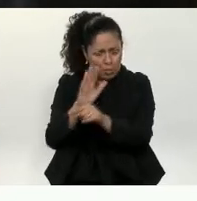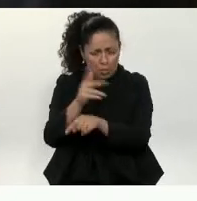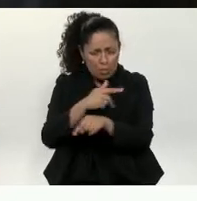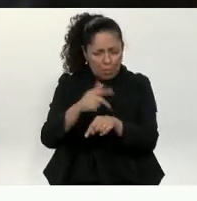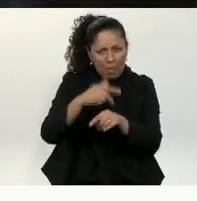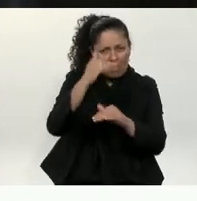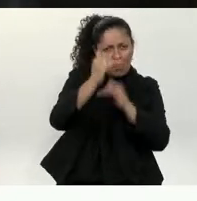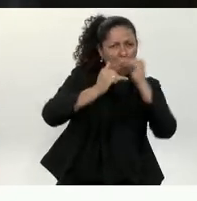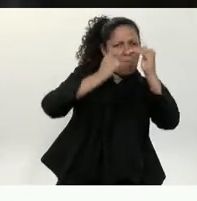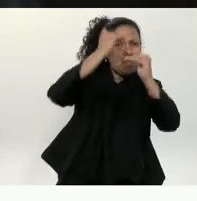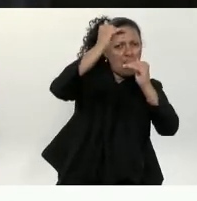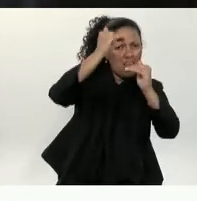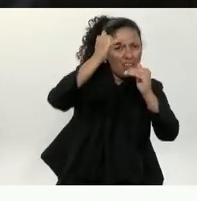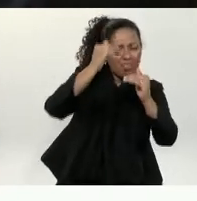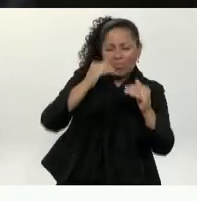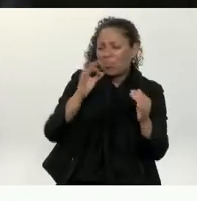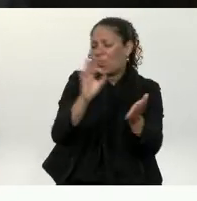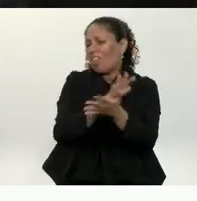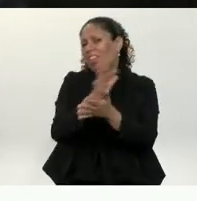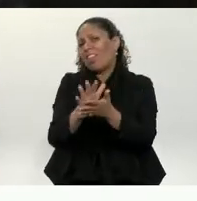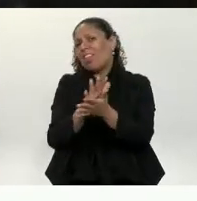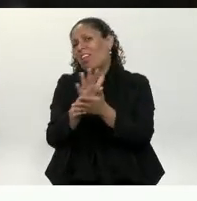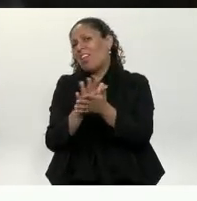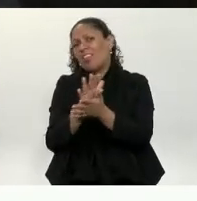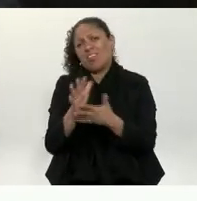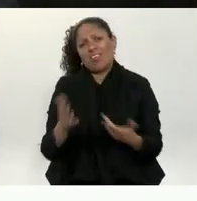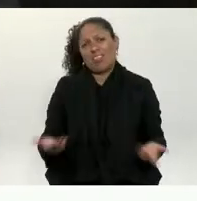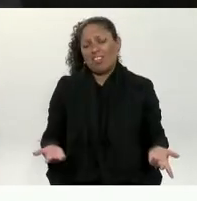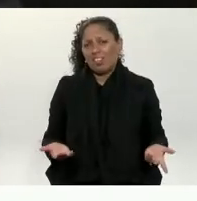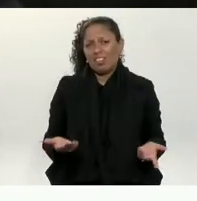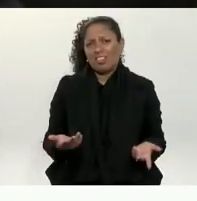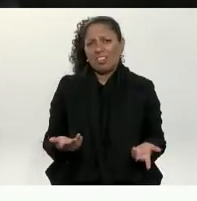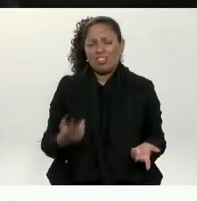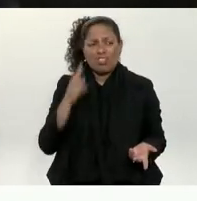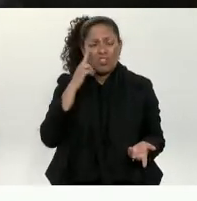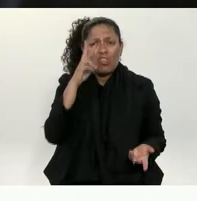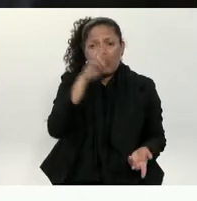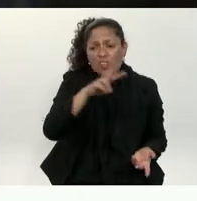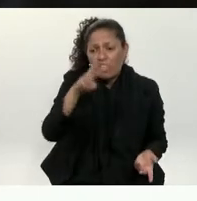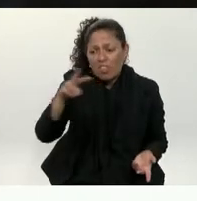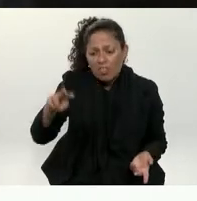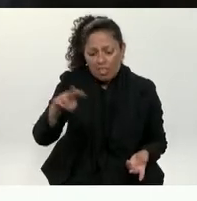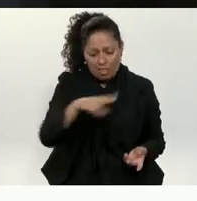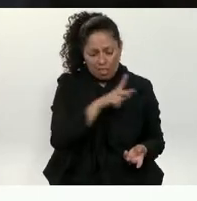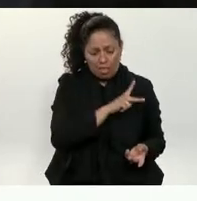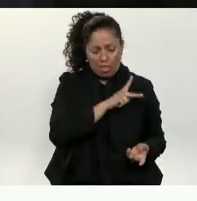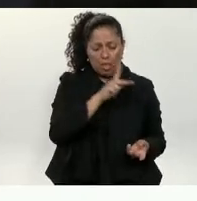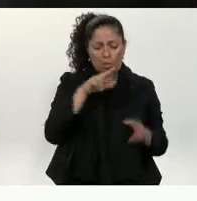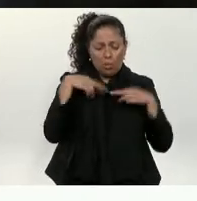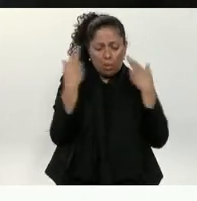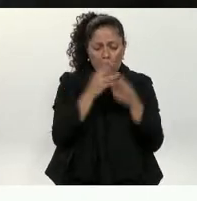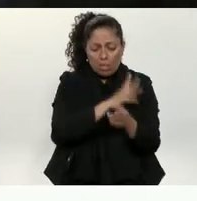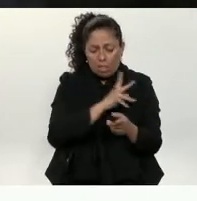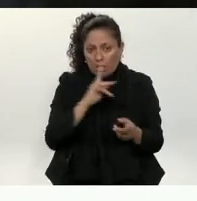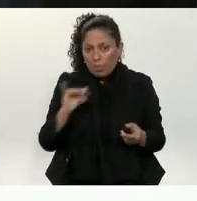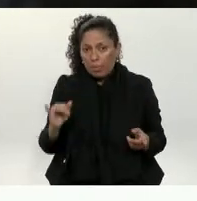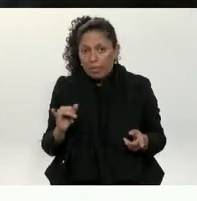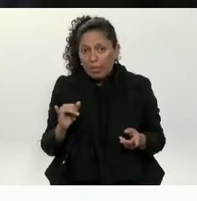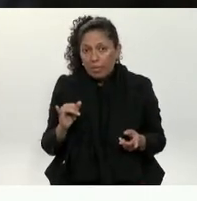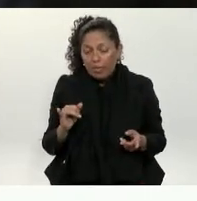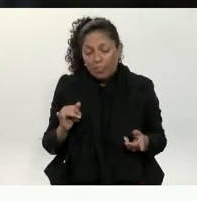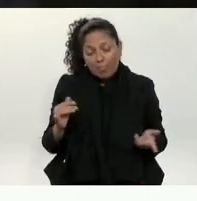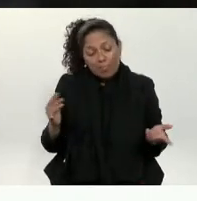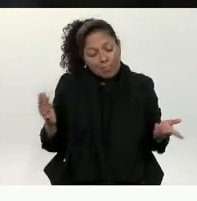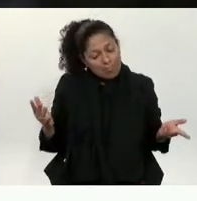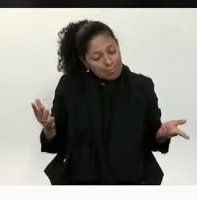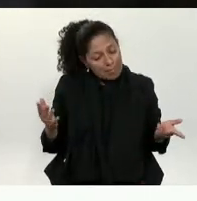coisas aconteçam mais rápido. É só isso que a gente assiste aqui nessa CPI. Eu tenho certeza que qualquer